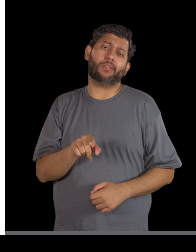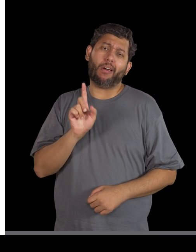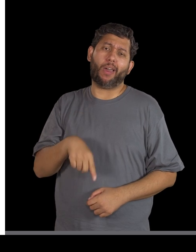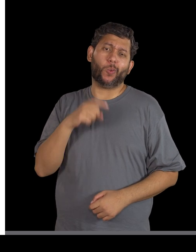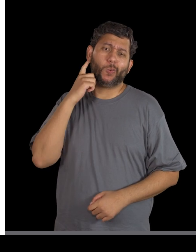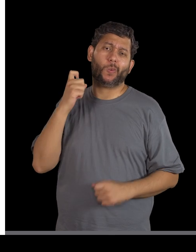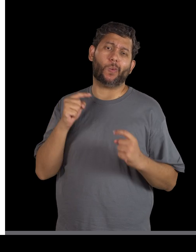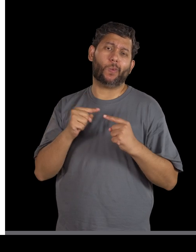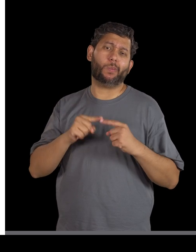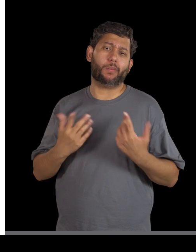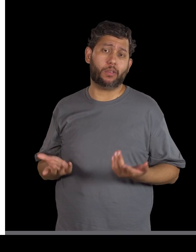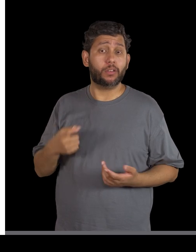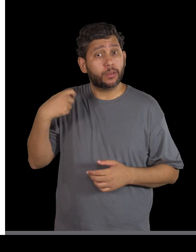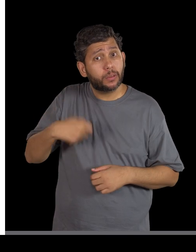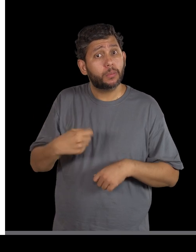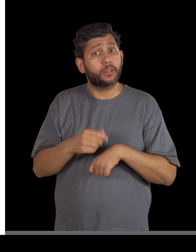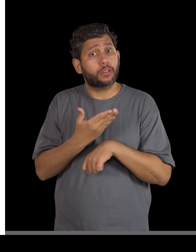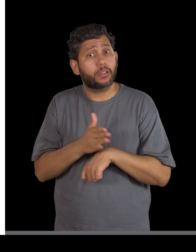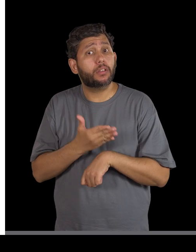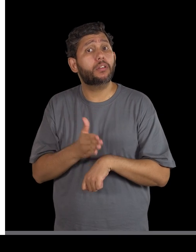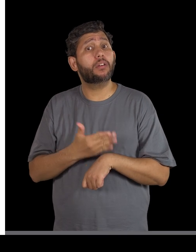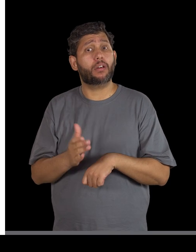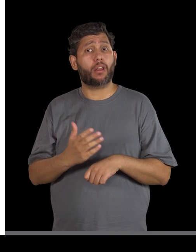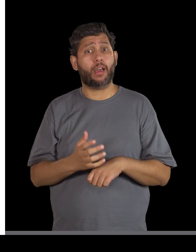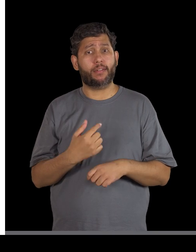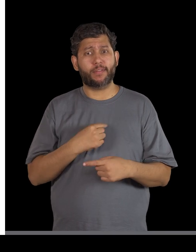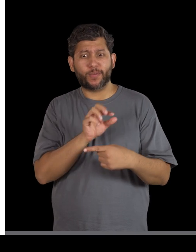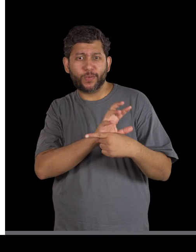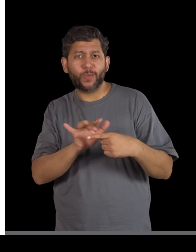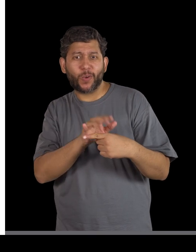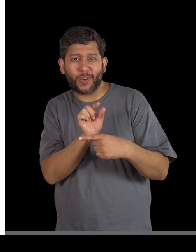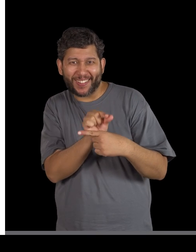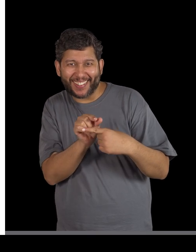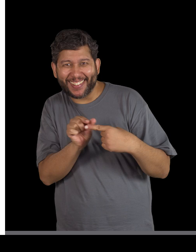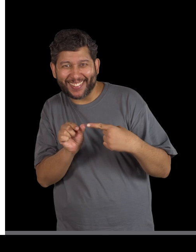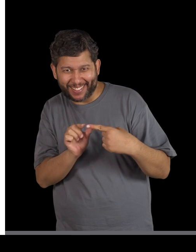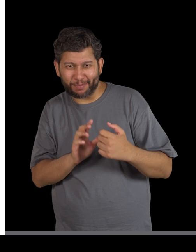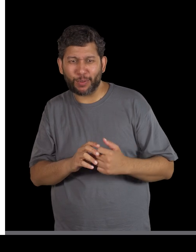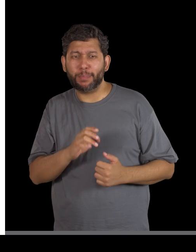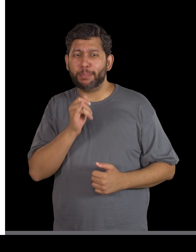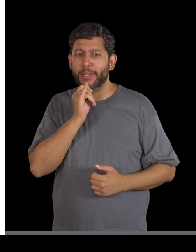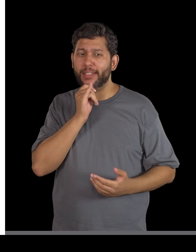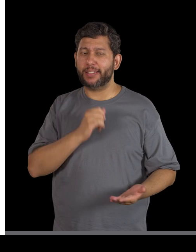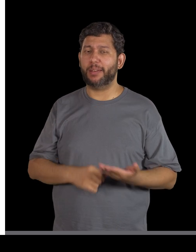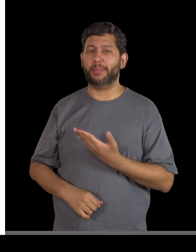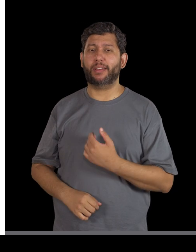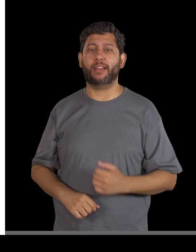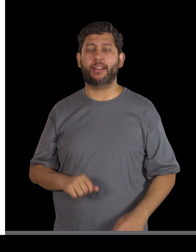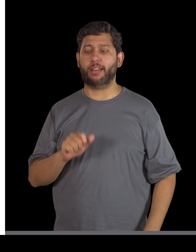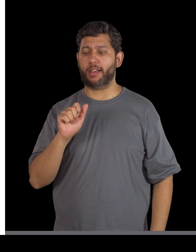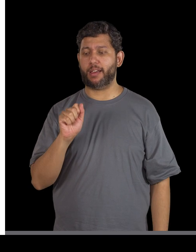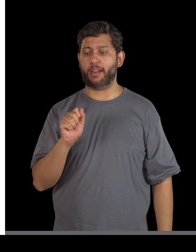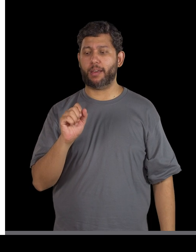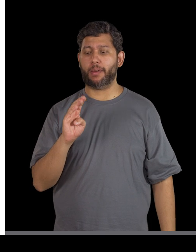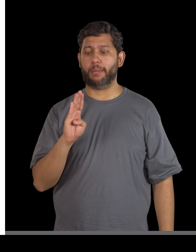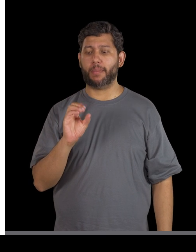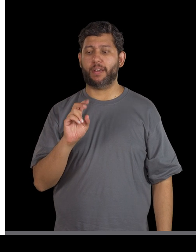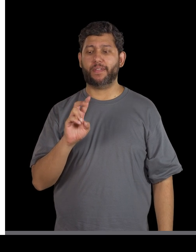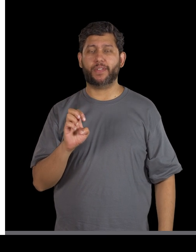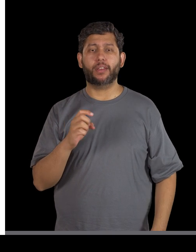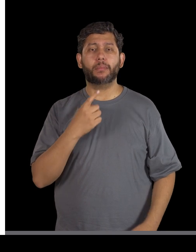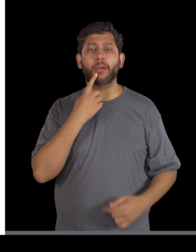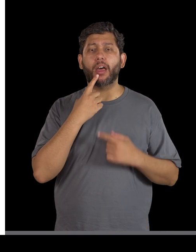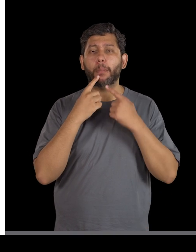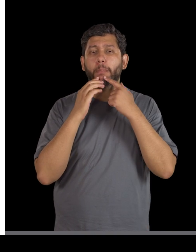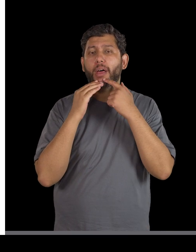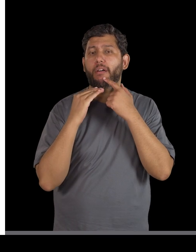ela tá presente em quase todas as sílabas átonas da língua. Então é a vogal de, usando o mesmo exemplo, above,